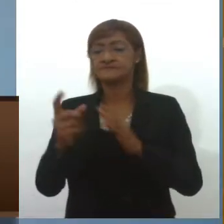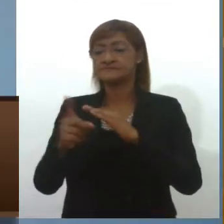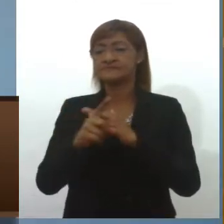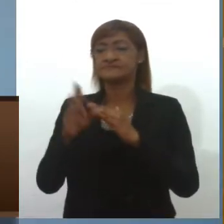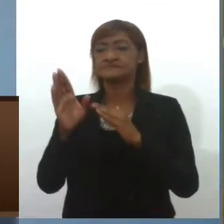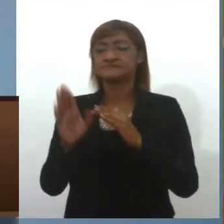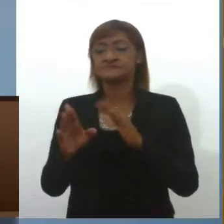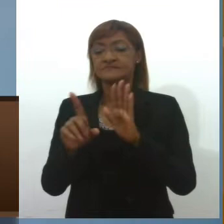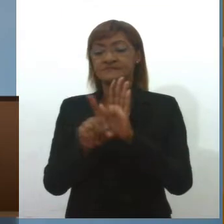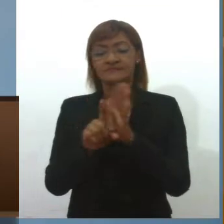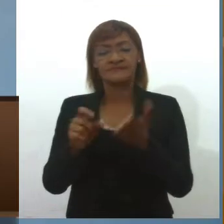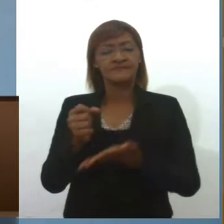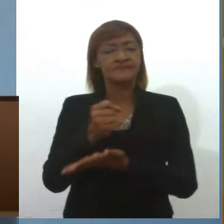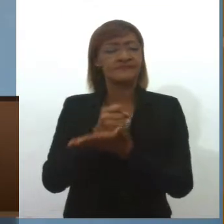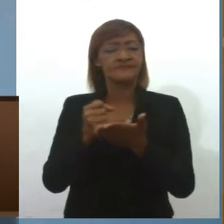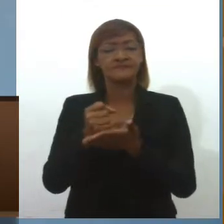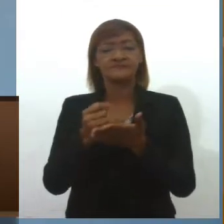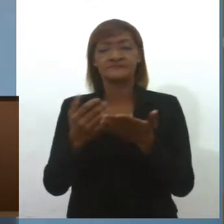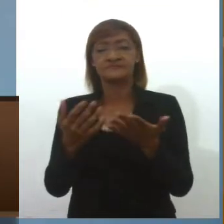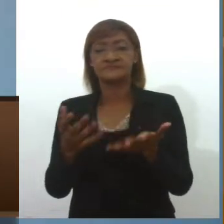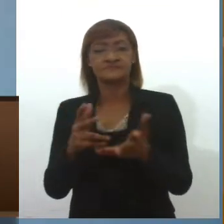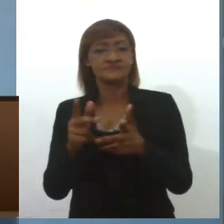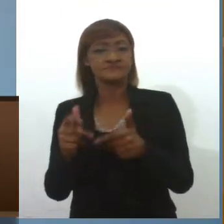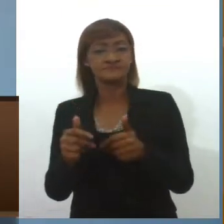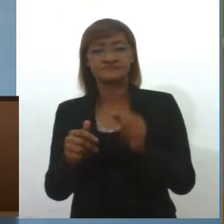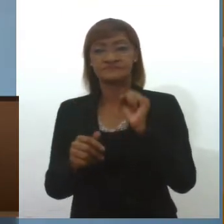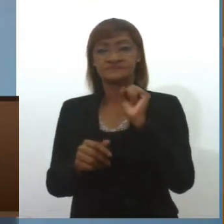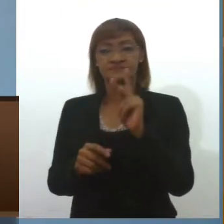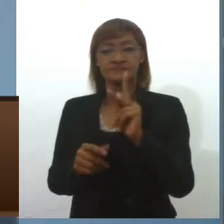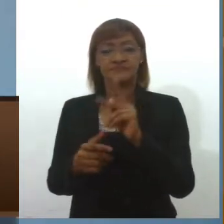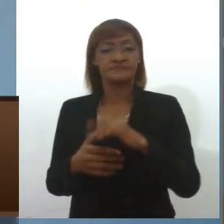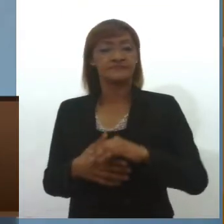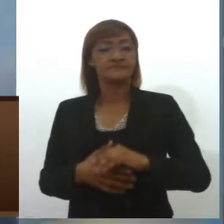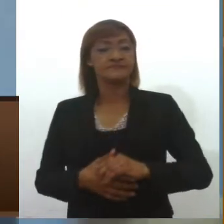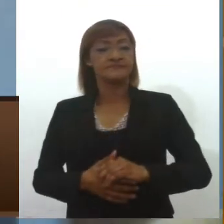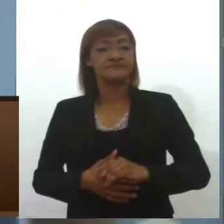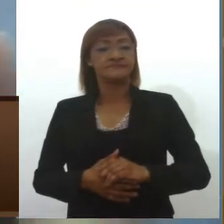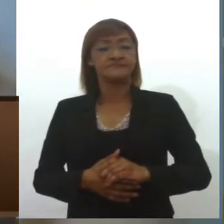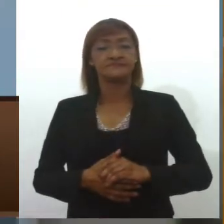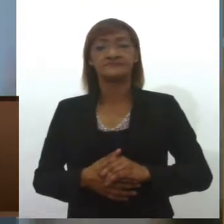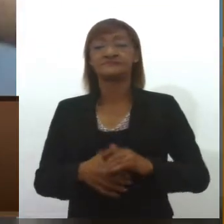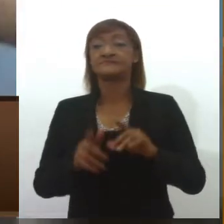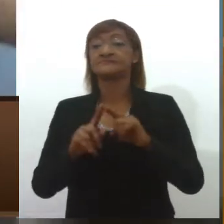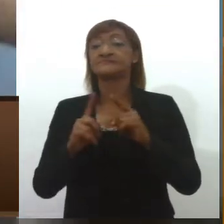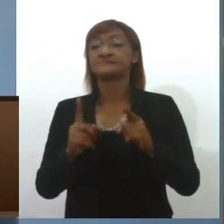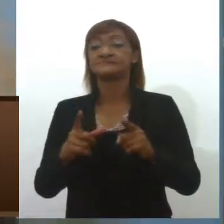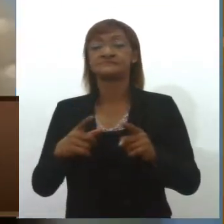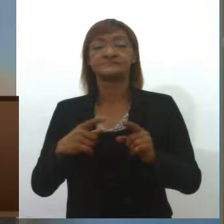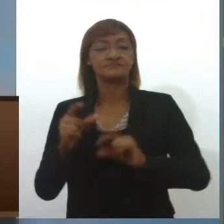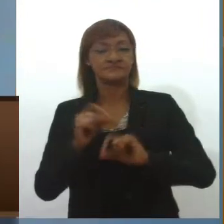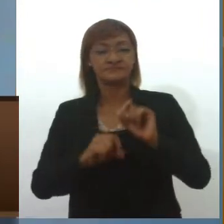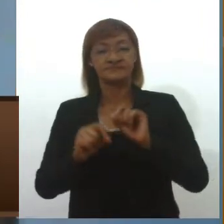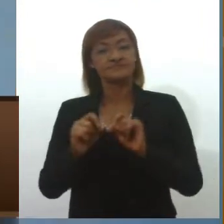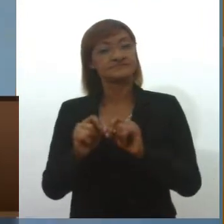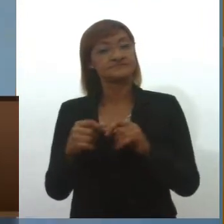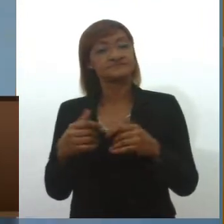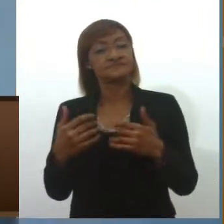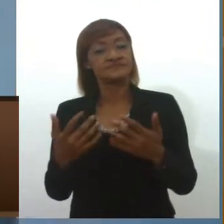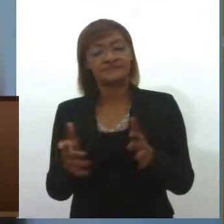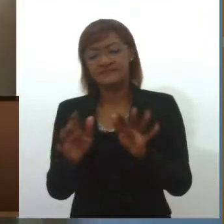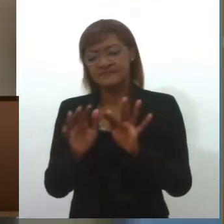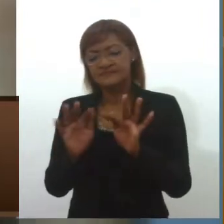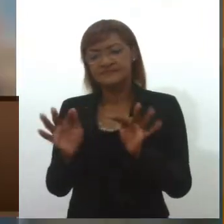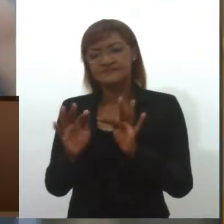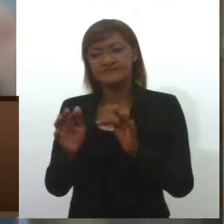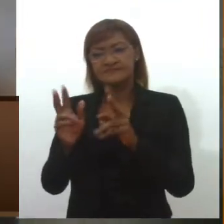mais básicas que nós temos no nosso mundo. Ok. Nesse caso, existe um fechamento muito mais simples de se